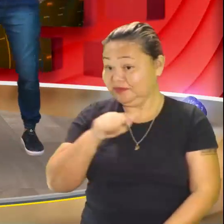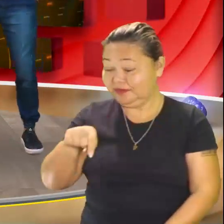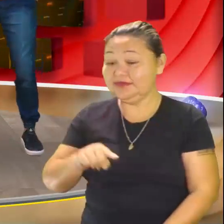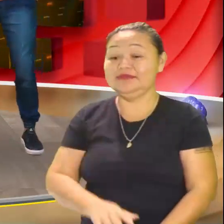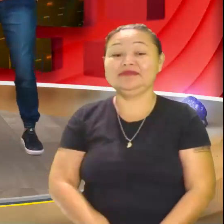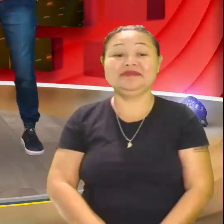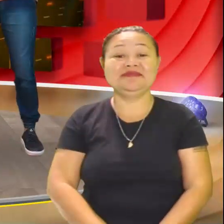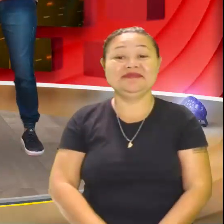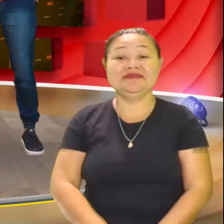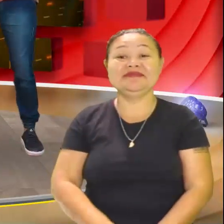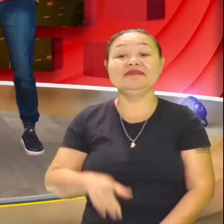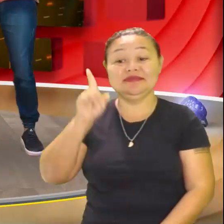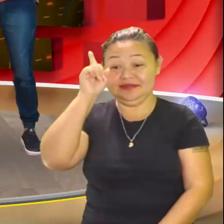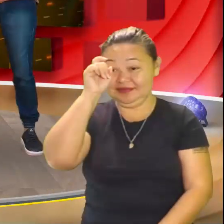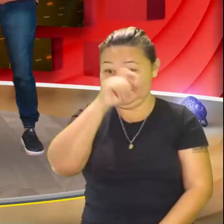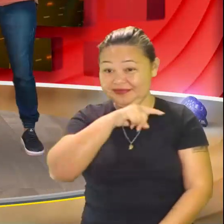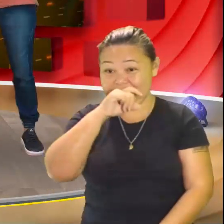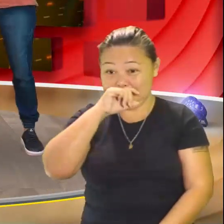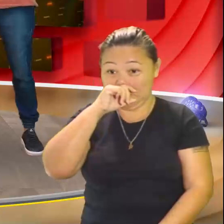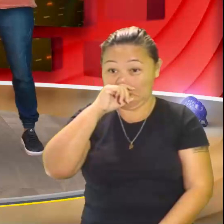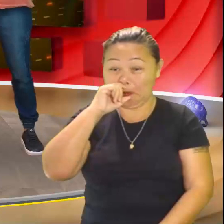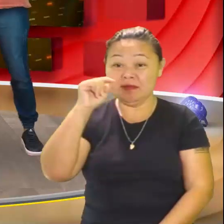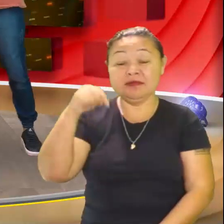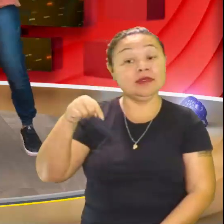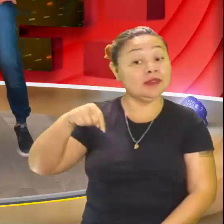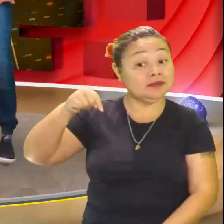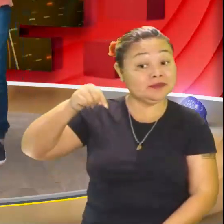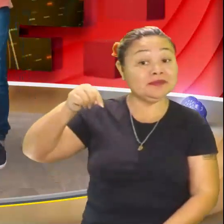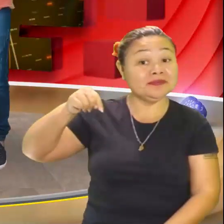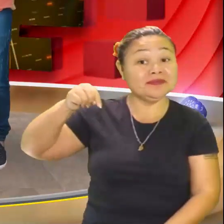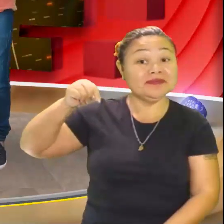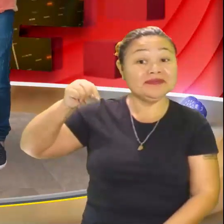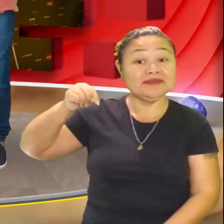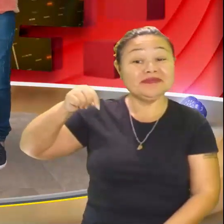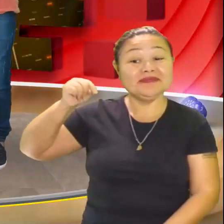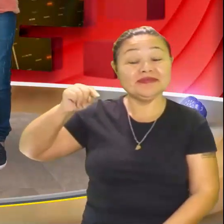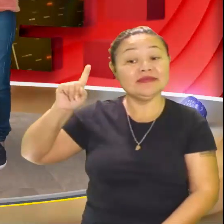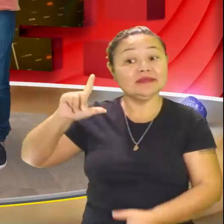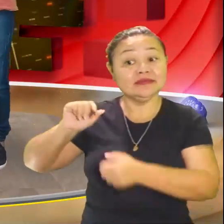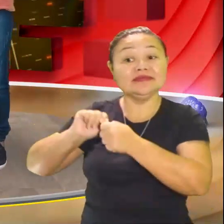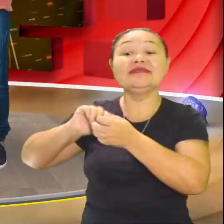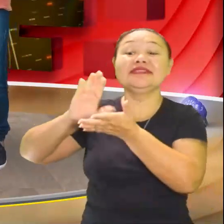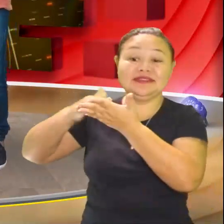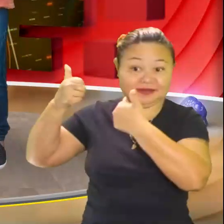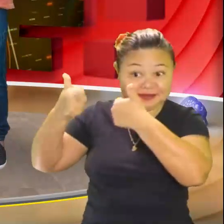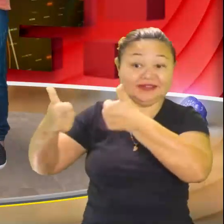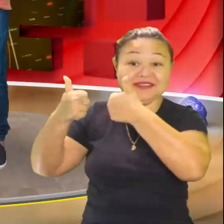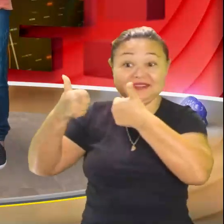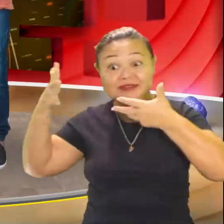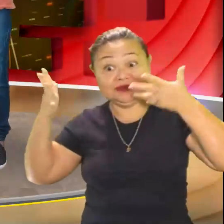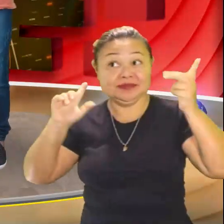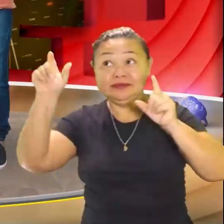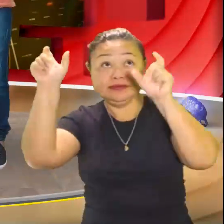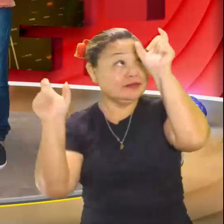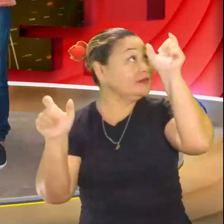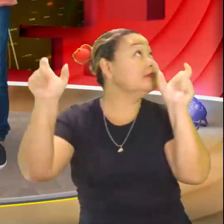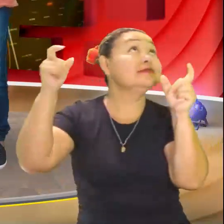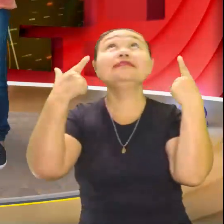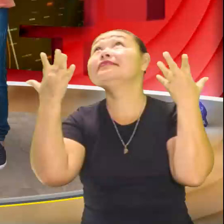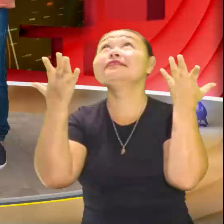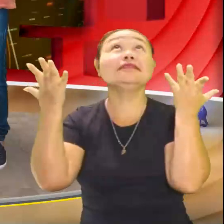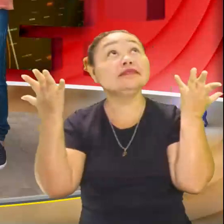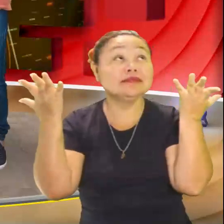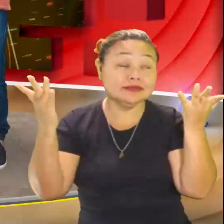difícil. O negócio é complicado. E aí? Aqui, às vezes, quem entra em conflito é só nossa intérprete, que ela fica aqui, Maurício,